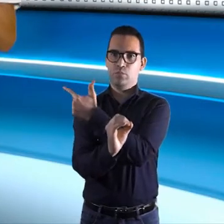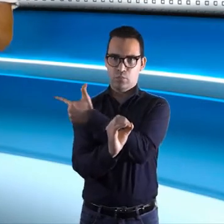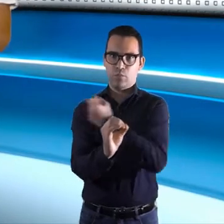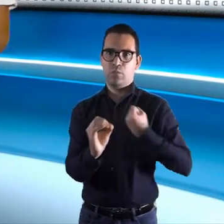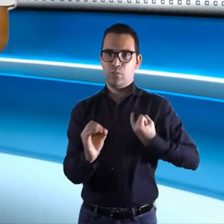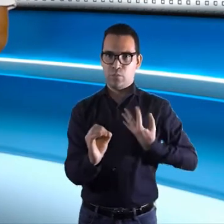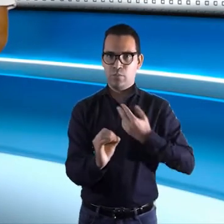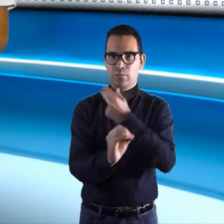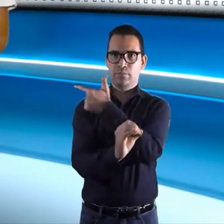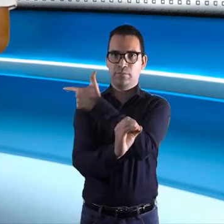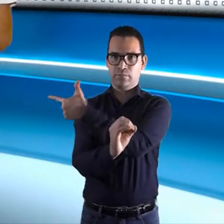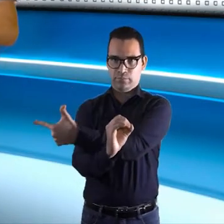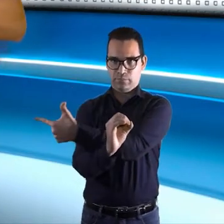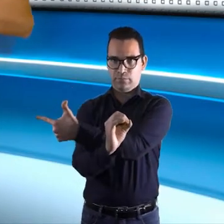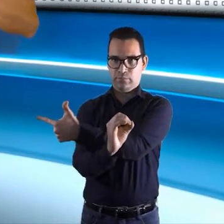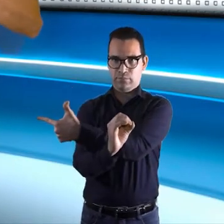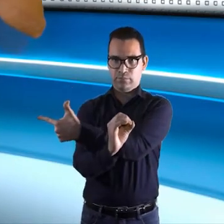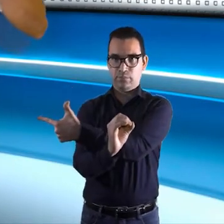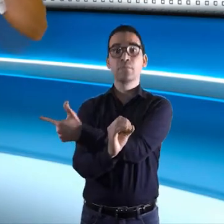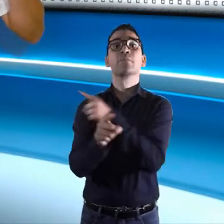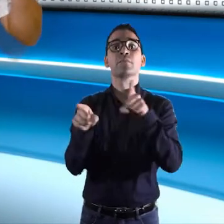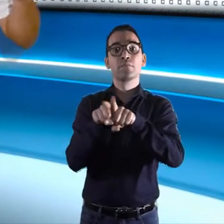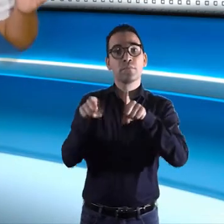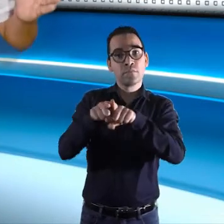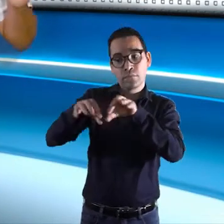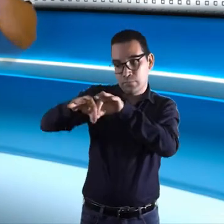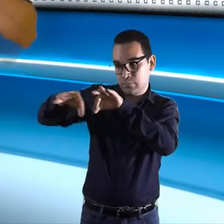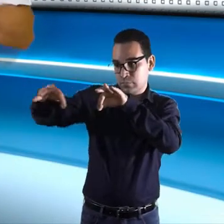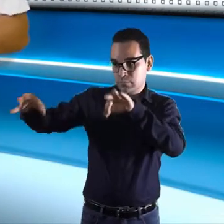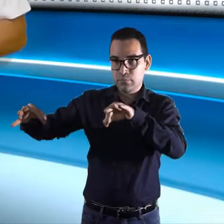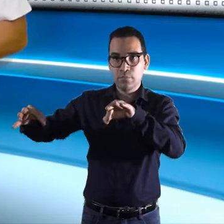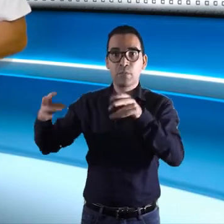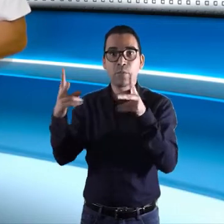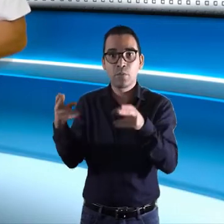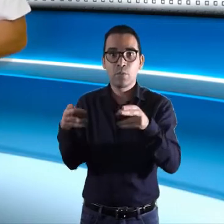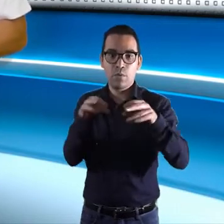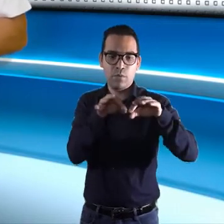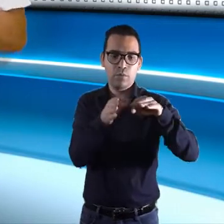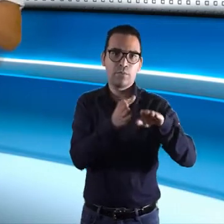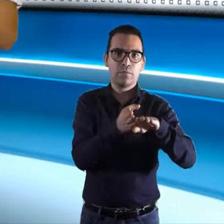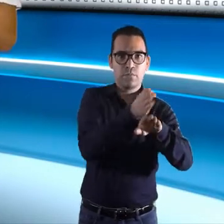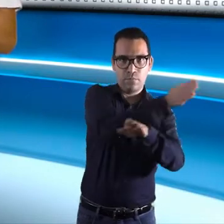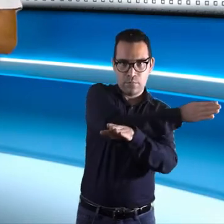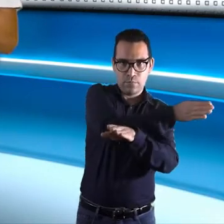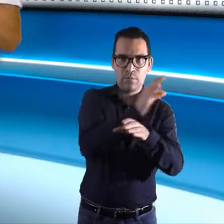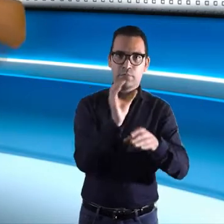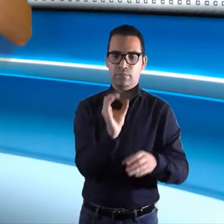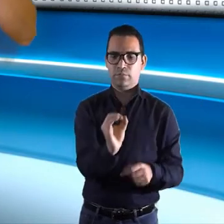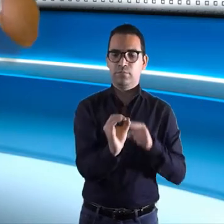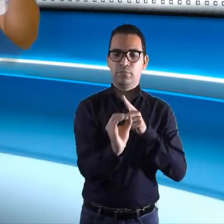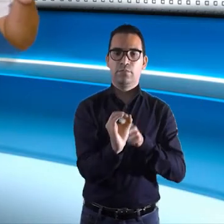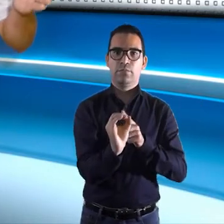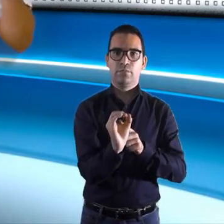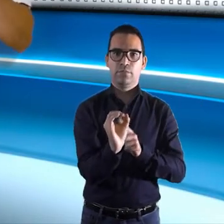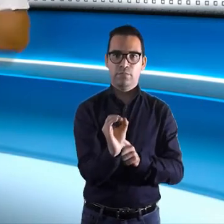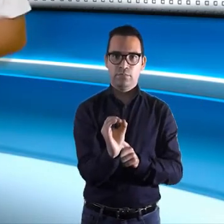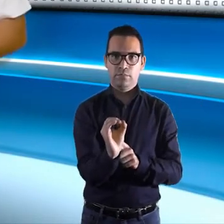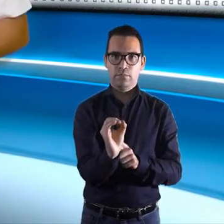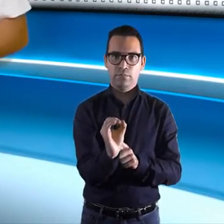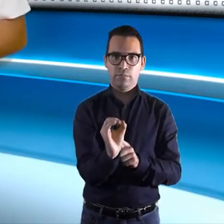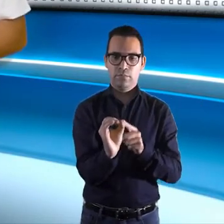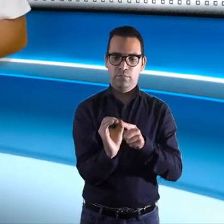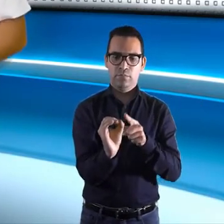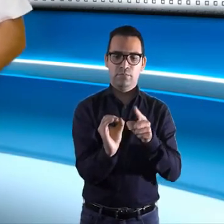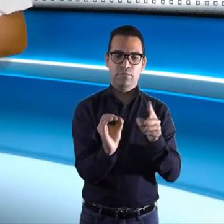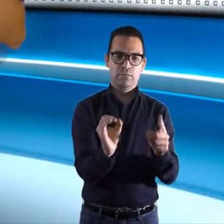Logo, você deve andar a mesma distância para a esquerda. A partir do 0, 2